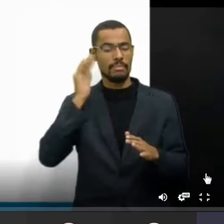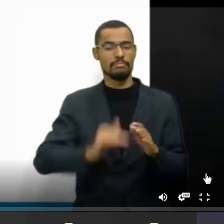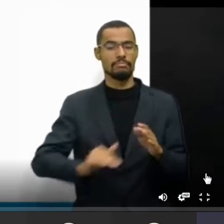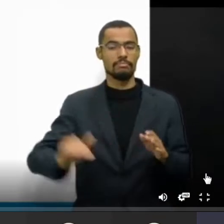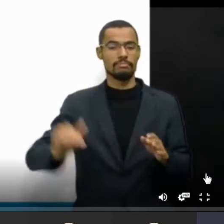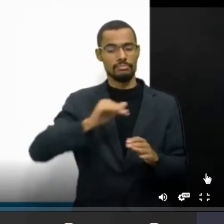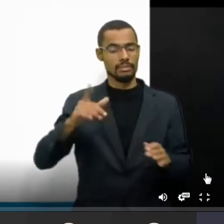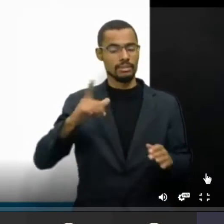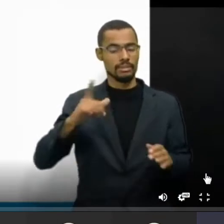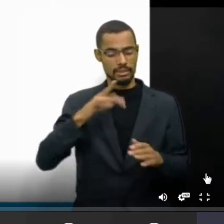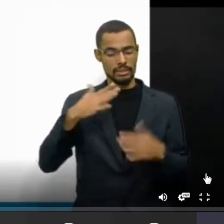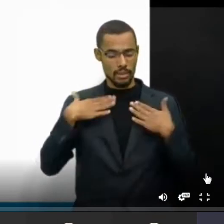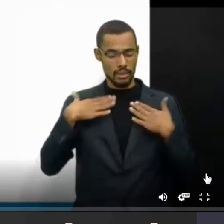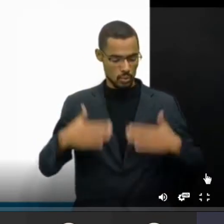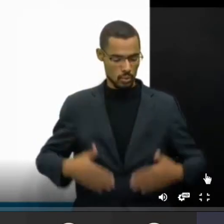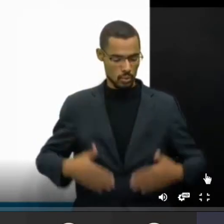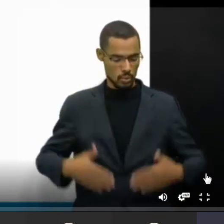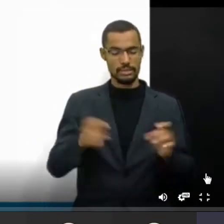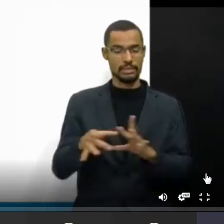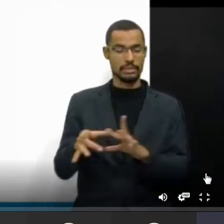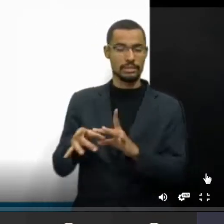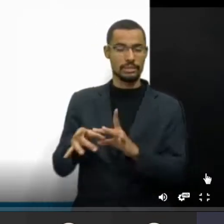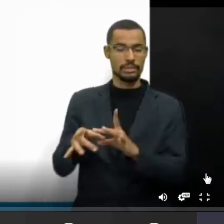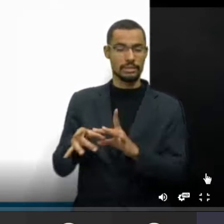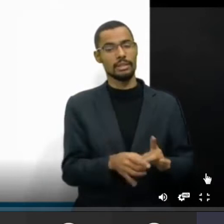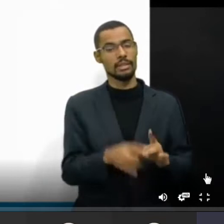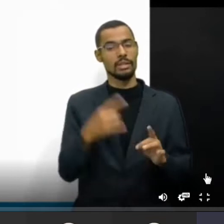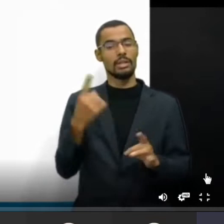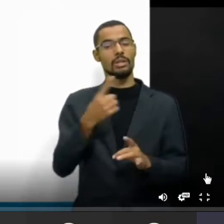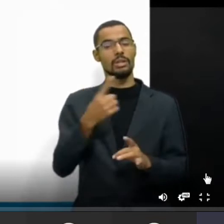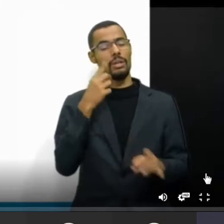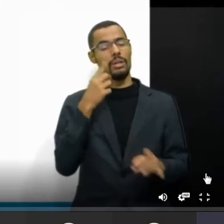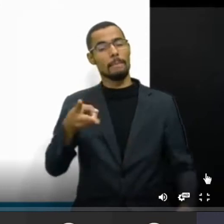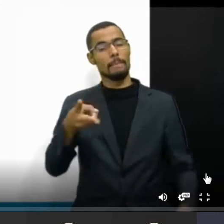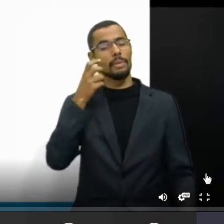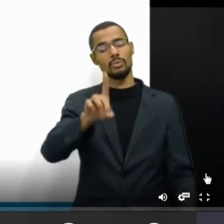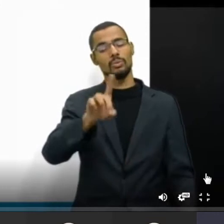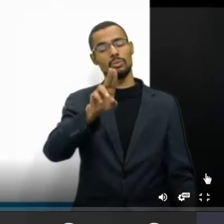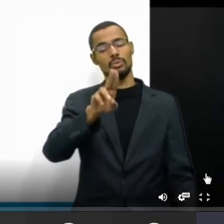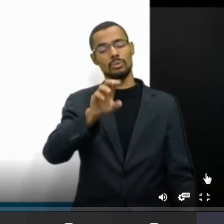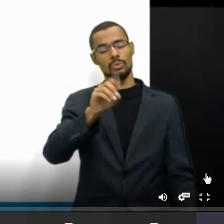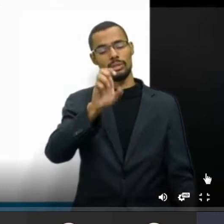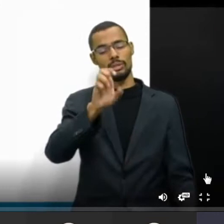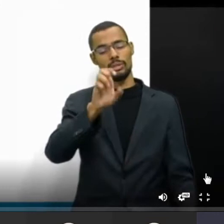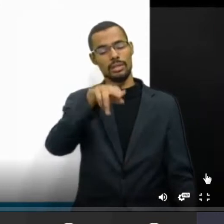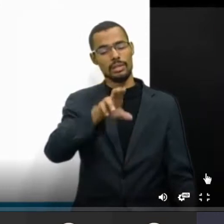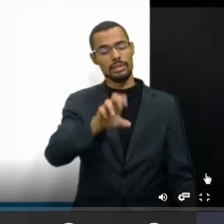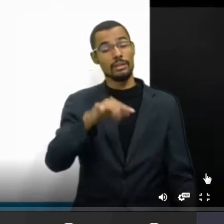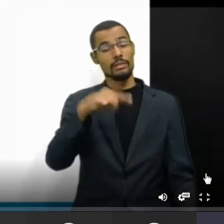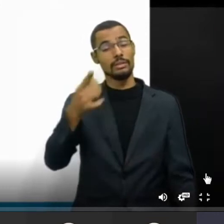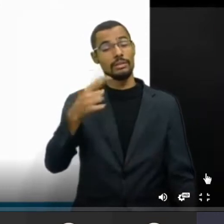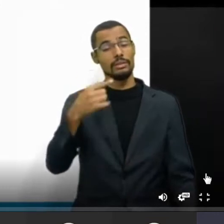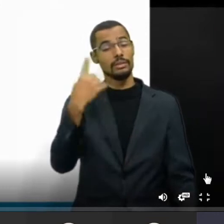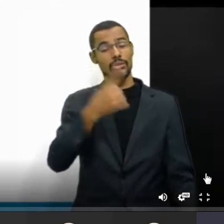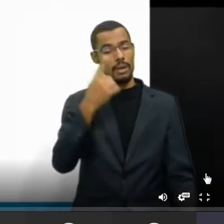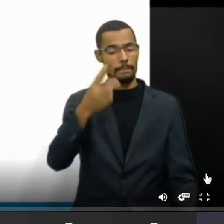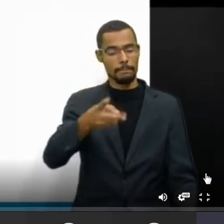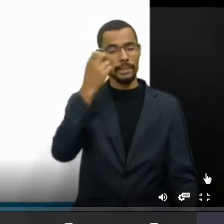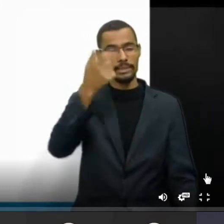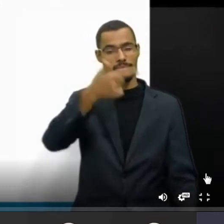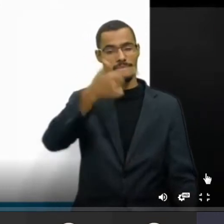superior do nosso tubo digestório. Então, nós vamos ver o duodeno com as suas alças intestinais e vamos ver as